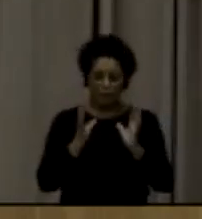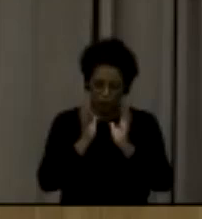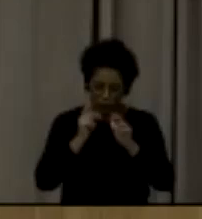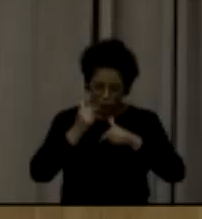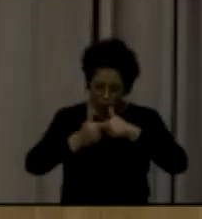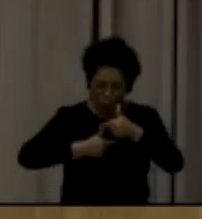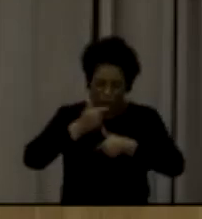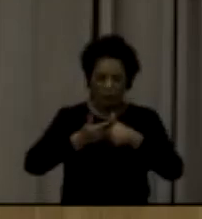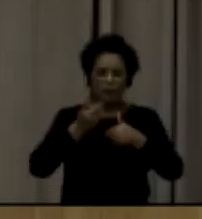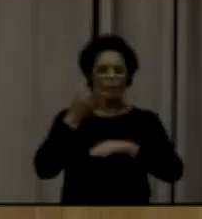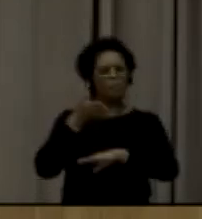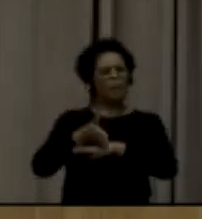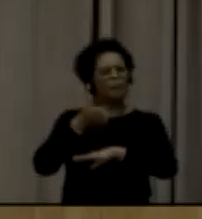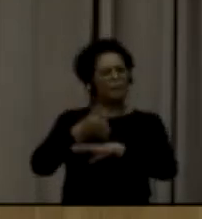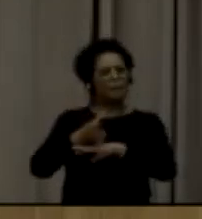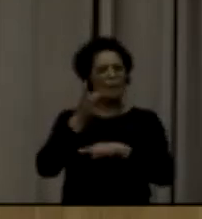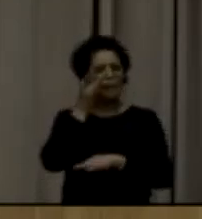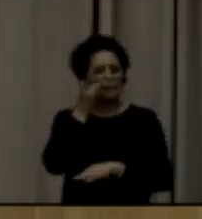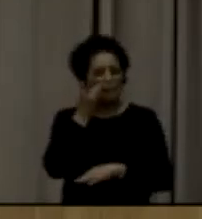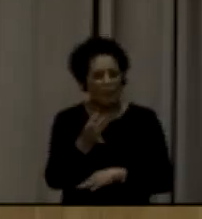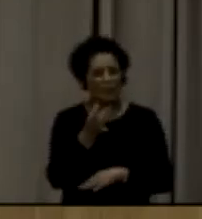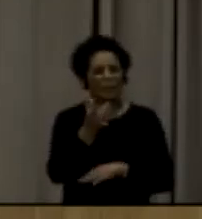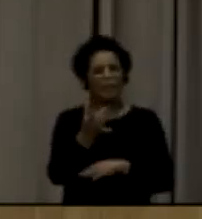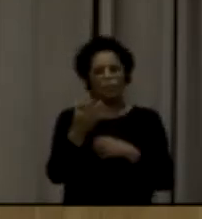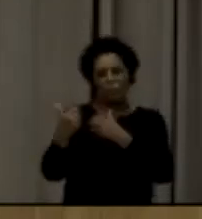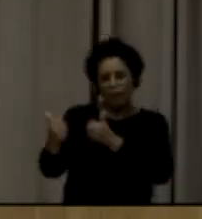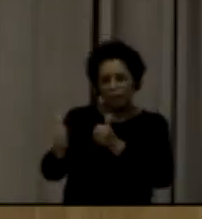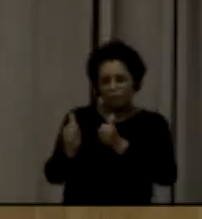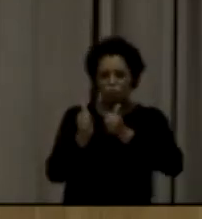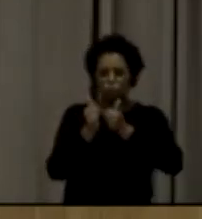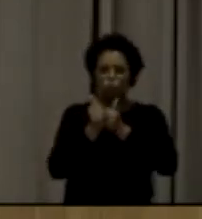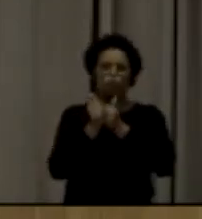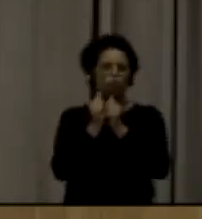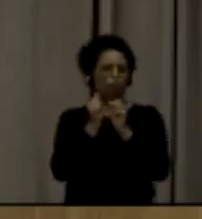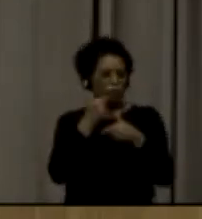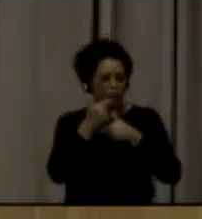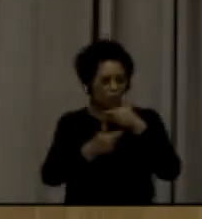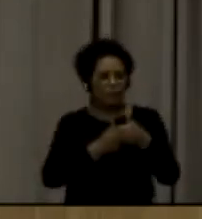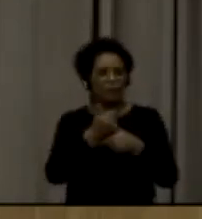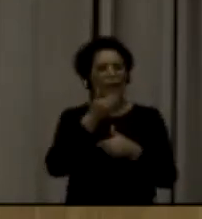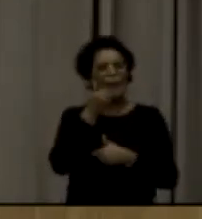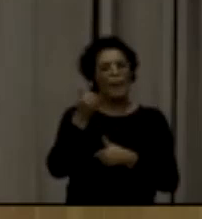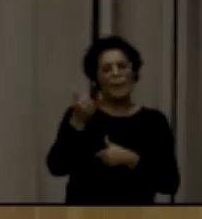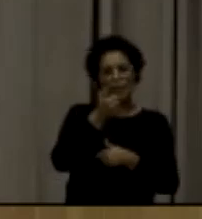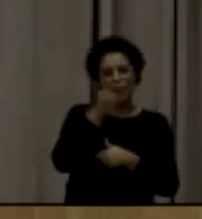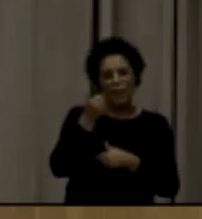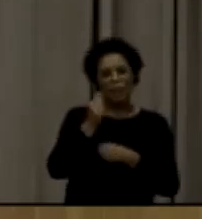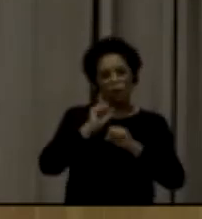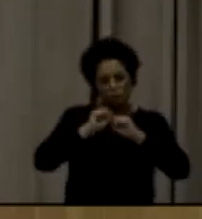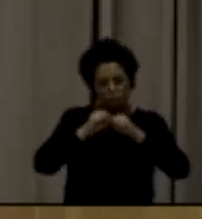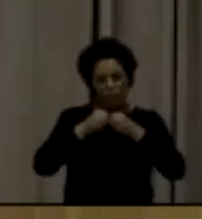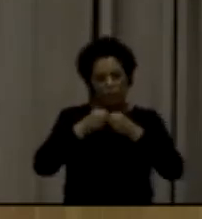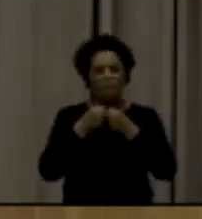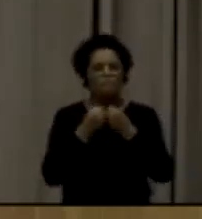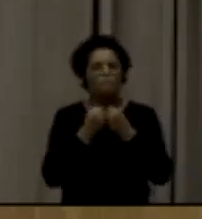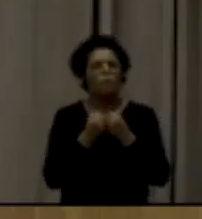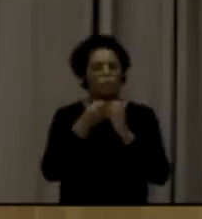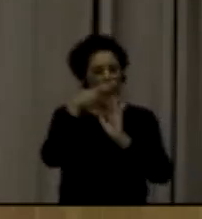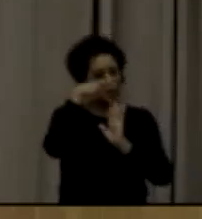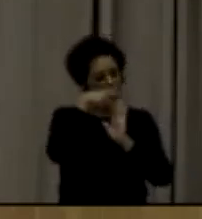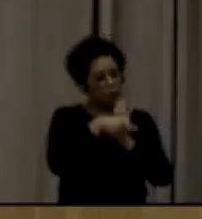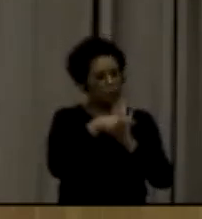movimentos ali presentes para poder se aproximar, para que o Estado e a força, inclusive, desse projeto